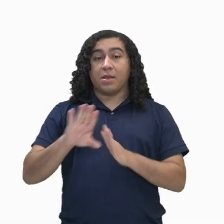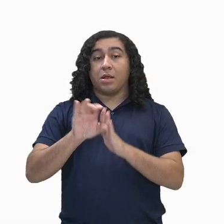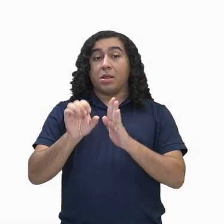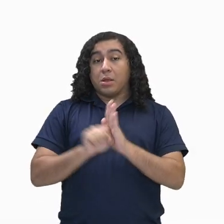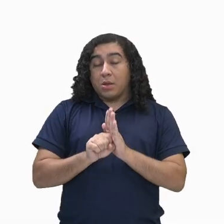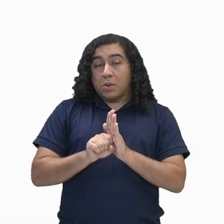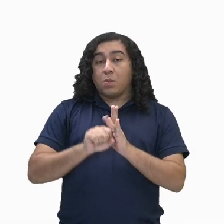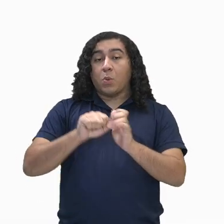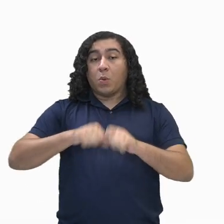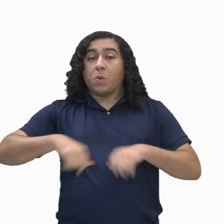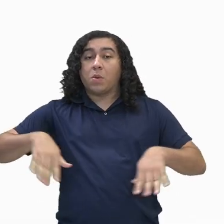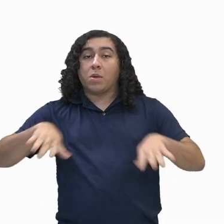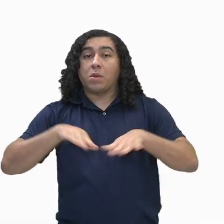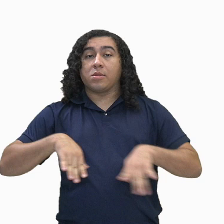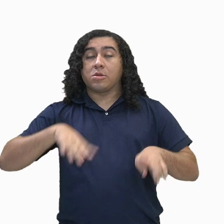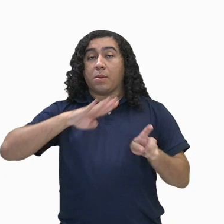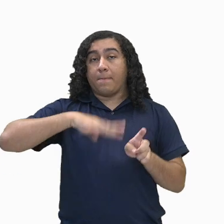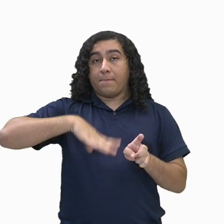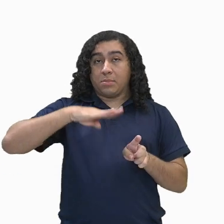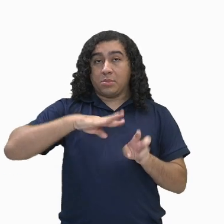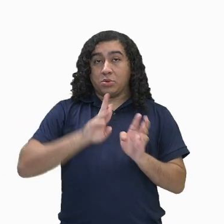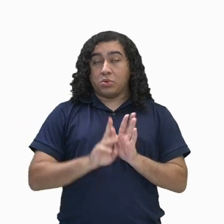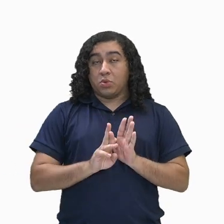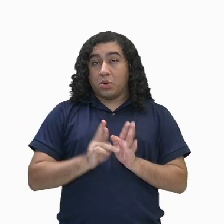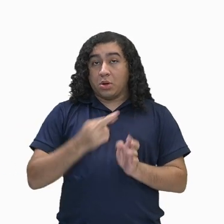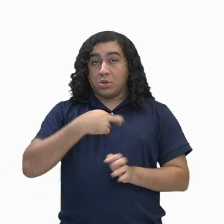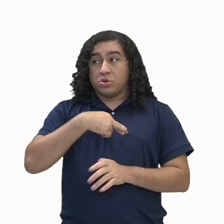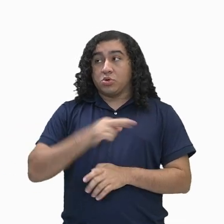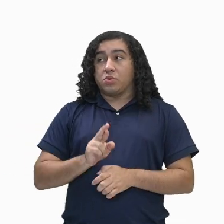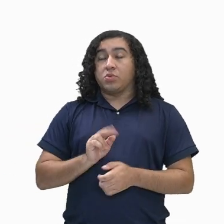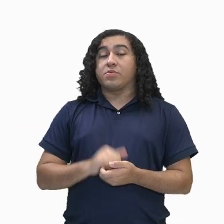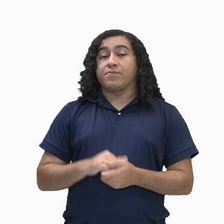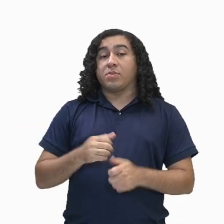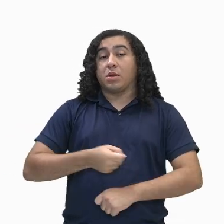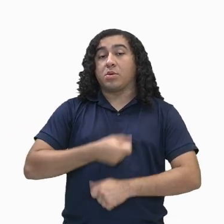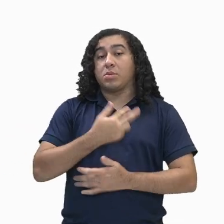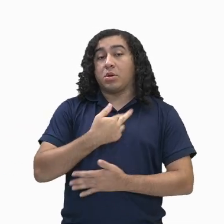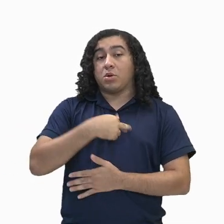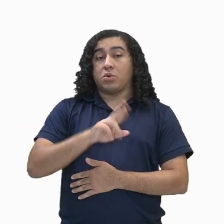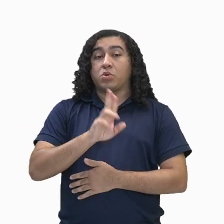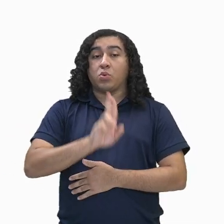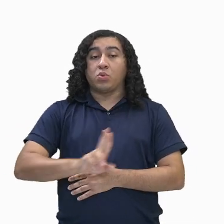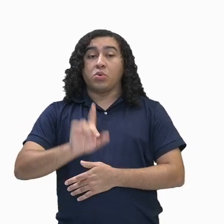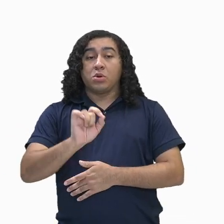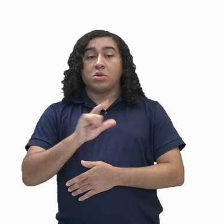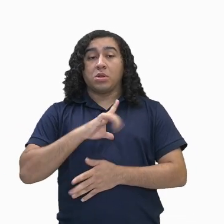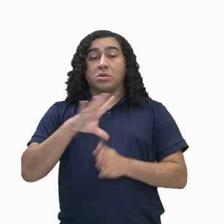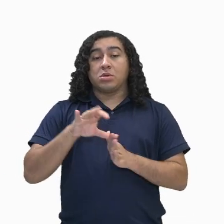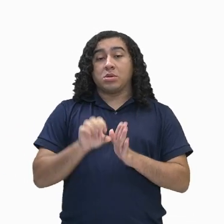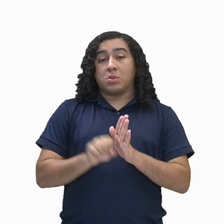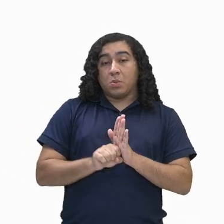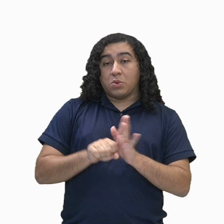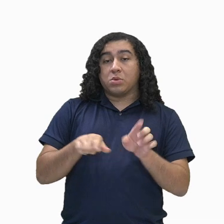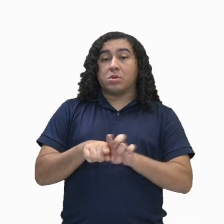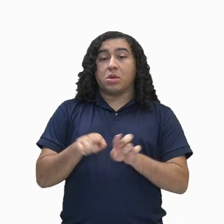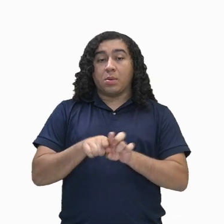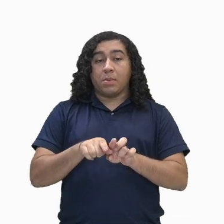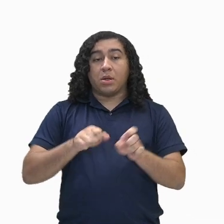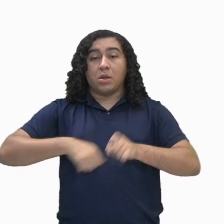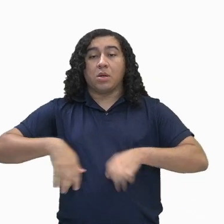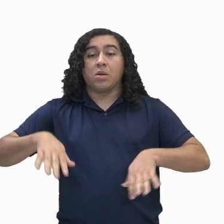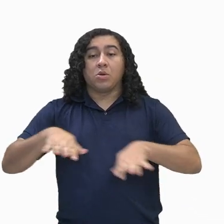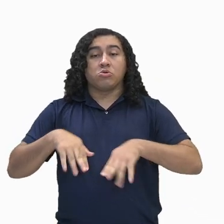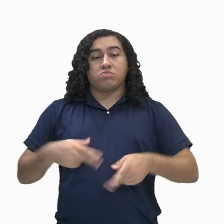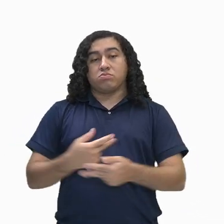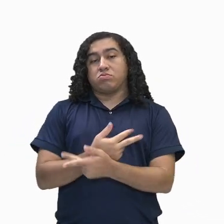Símbolos, ritos e mitos religiosos, as expressões religiosas através de seus símbolos, ritos e rituais,